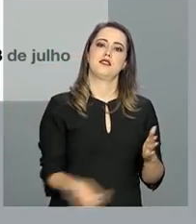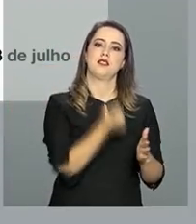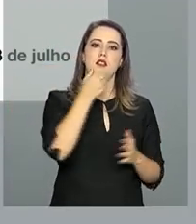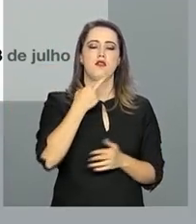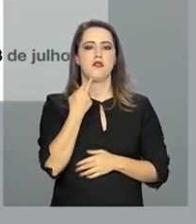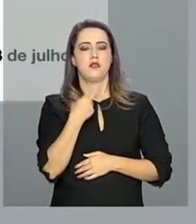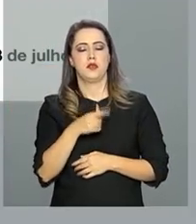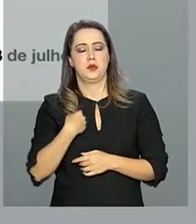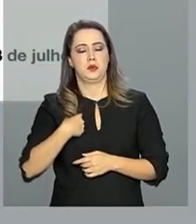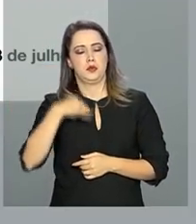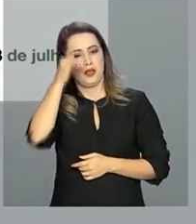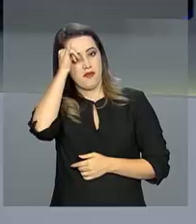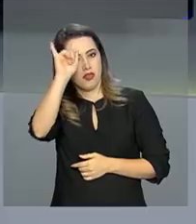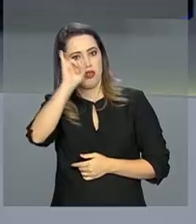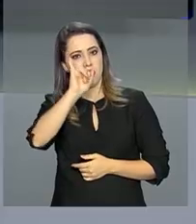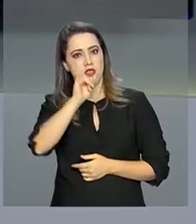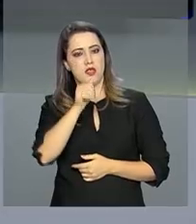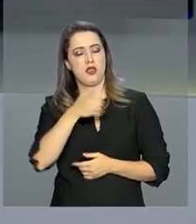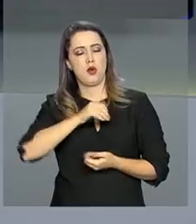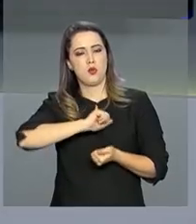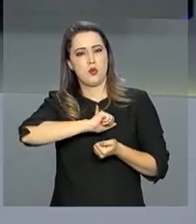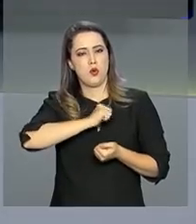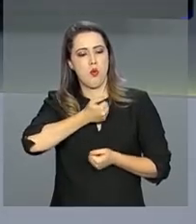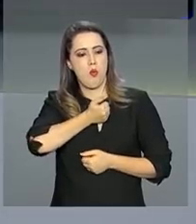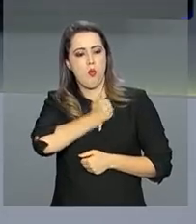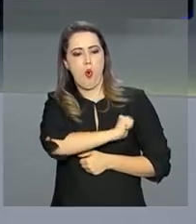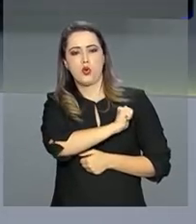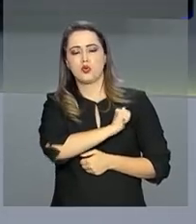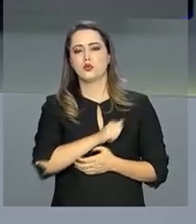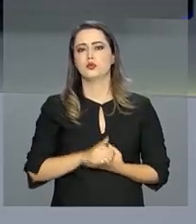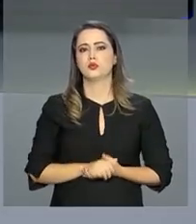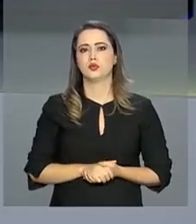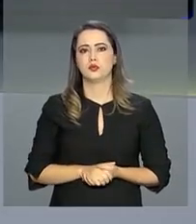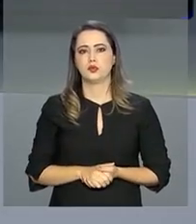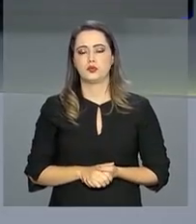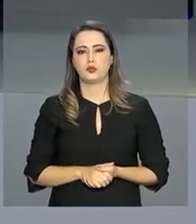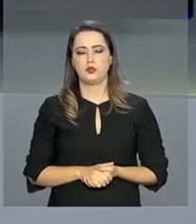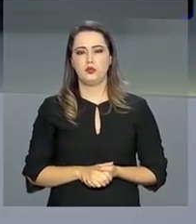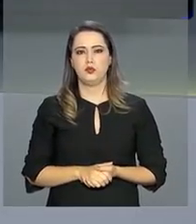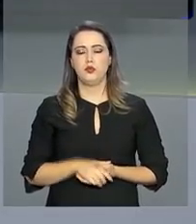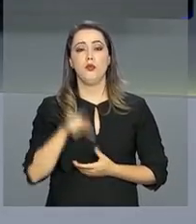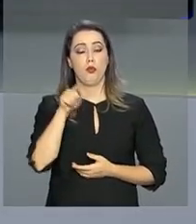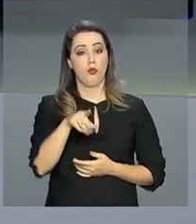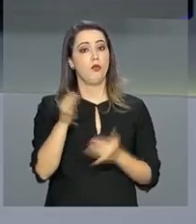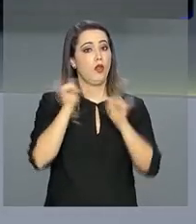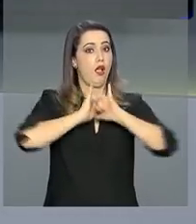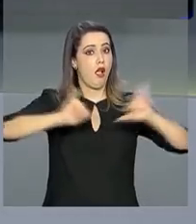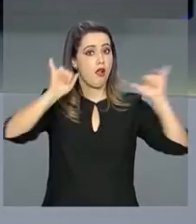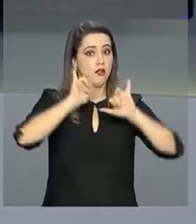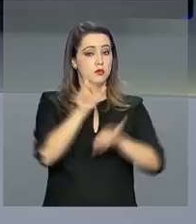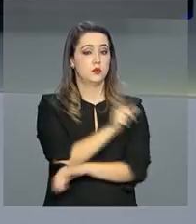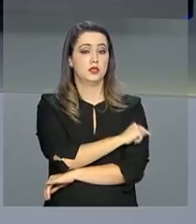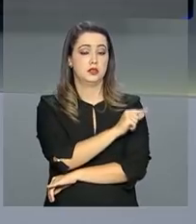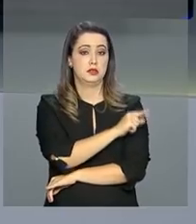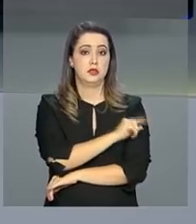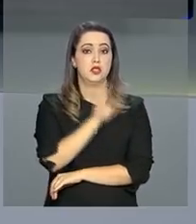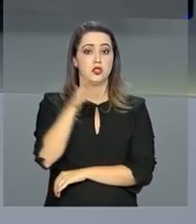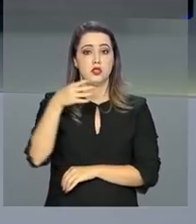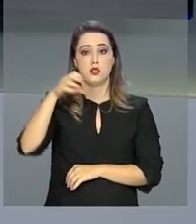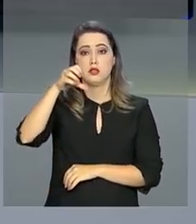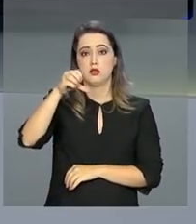renúncia ao ódio a campanha de vacinação contra a gripe atinge a marca de 90% do público alvo